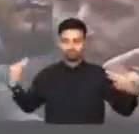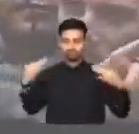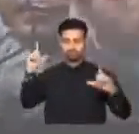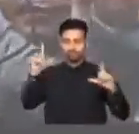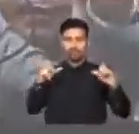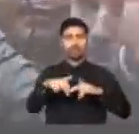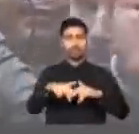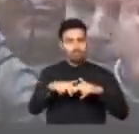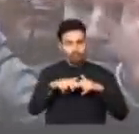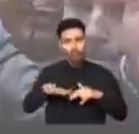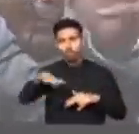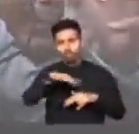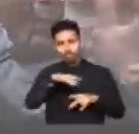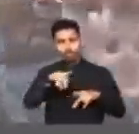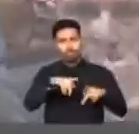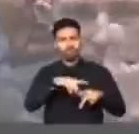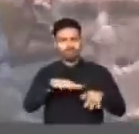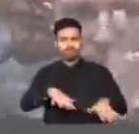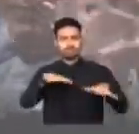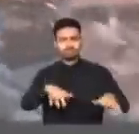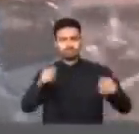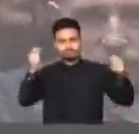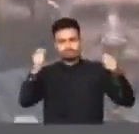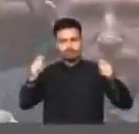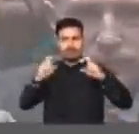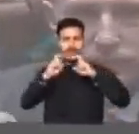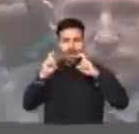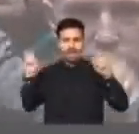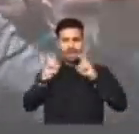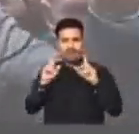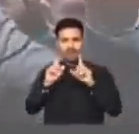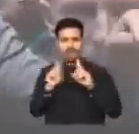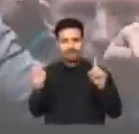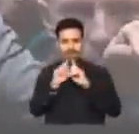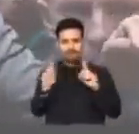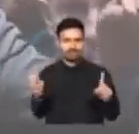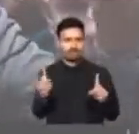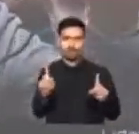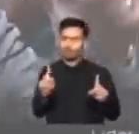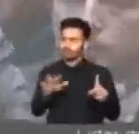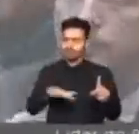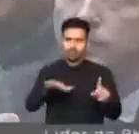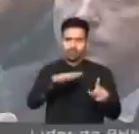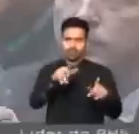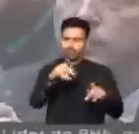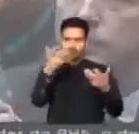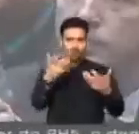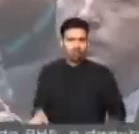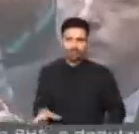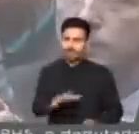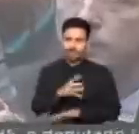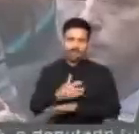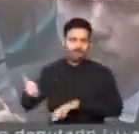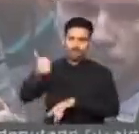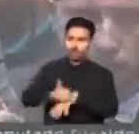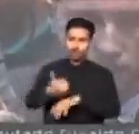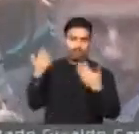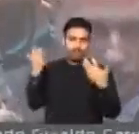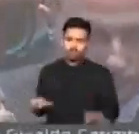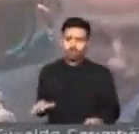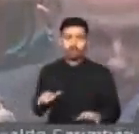rua, reclamando com a consciência democrática desse país, que não aceita golpe. O PCdoB,